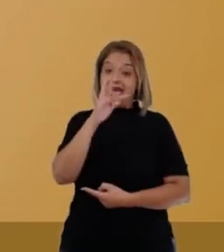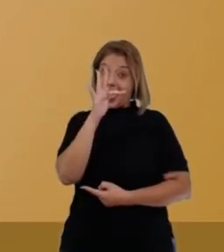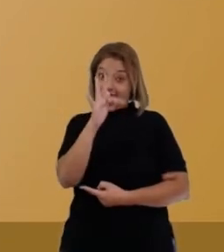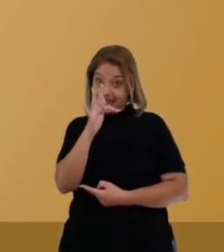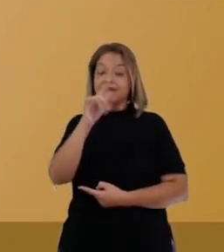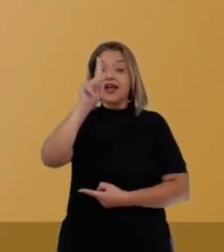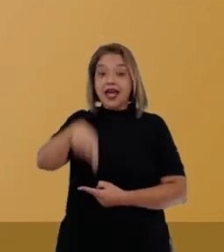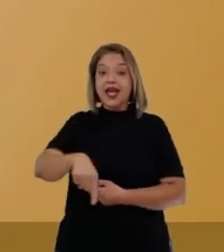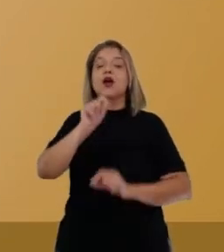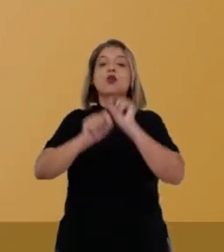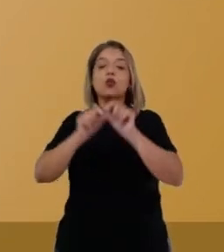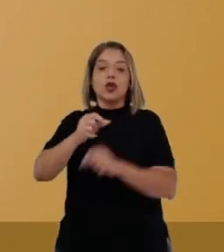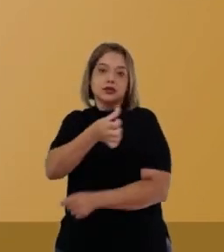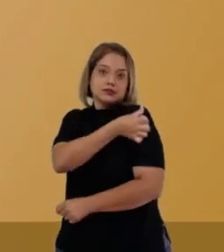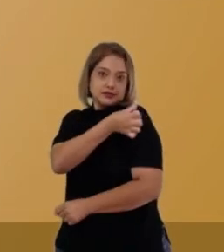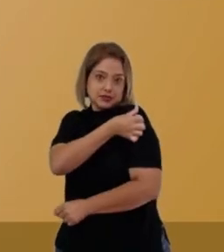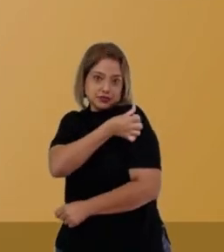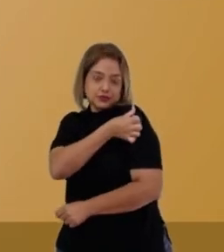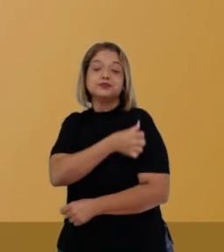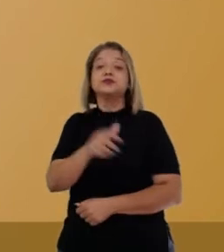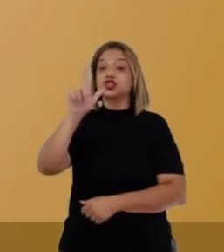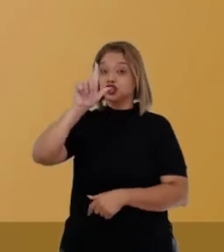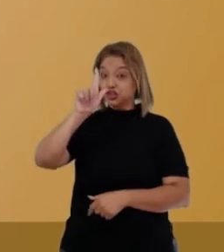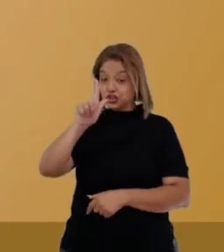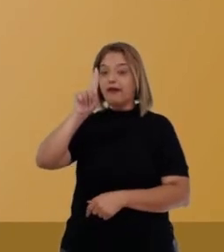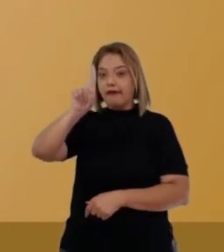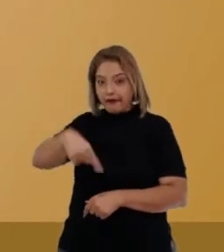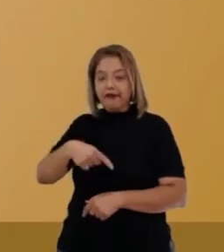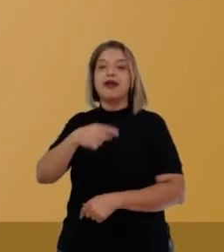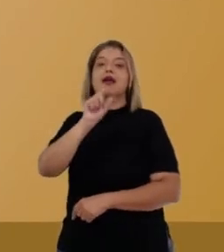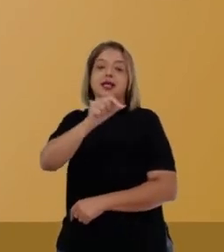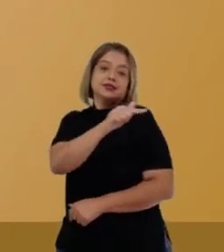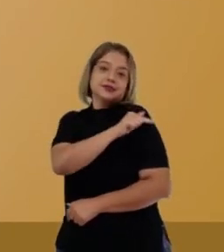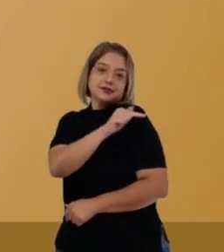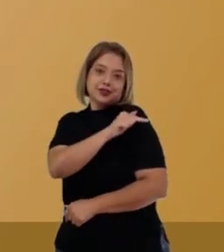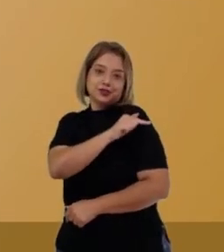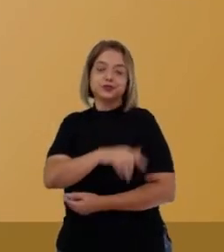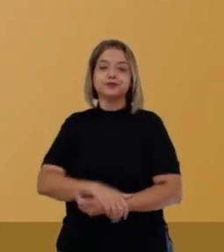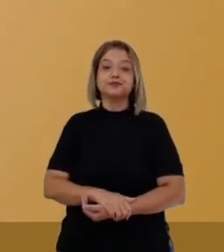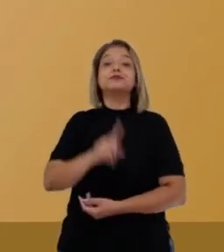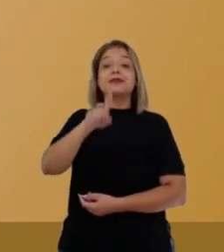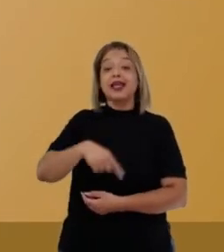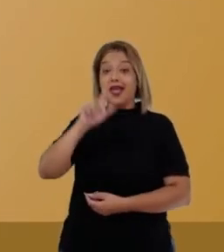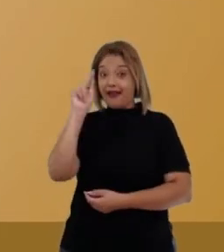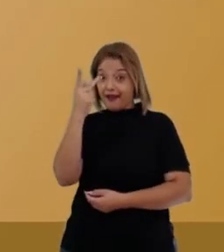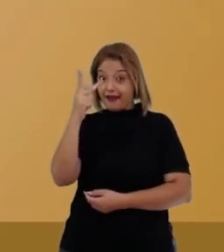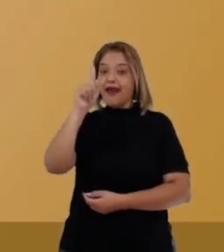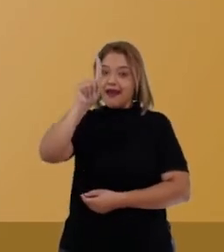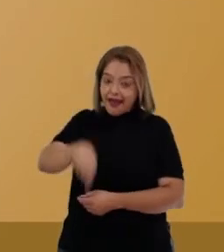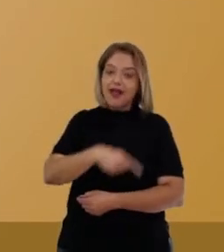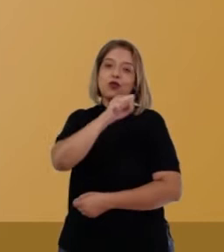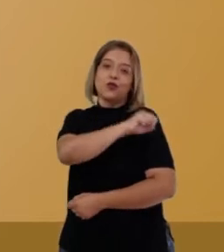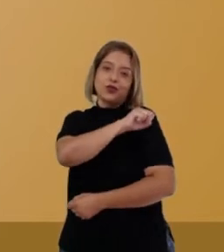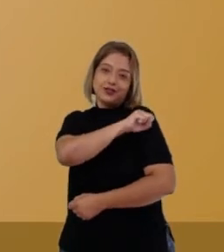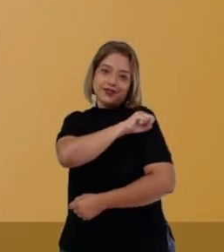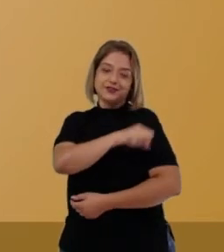F se refere ao sexto ano. O agrupamento G se refere ao sétimo ano. O agrupamento H se refere